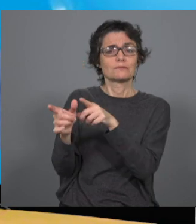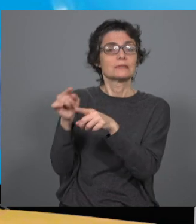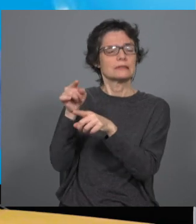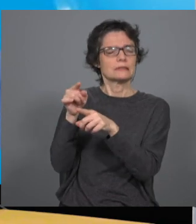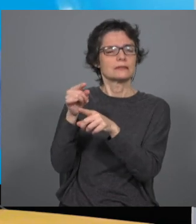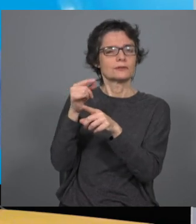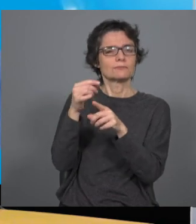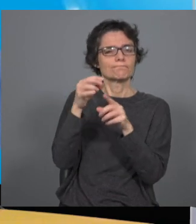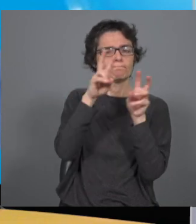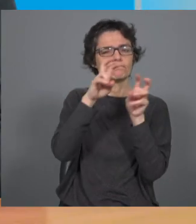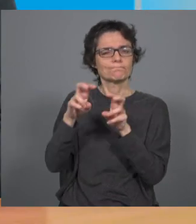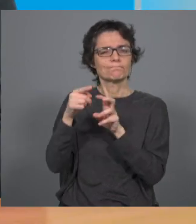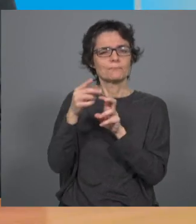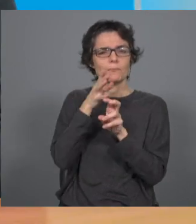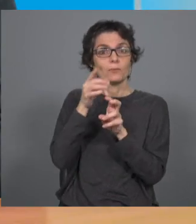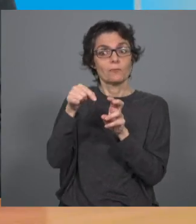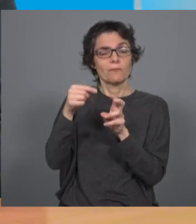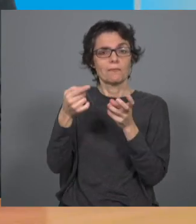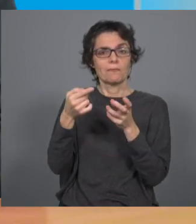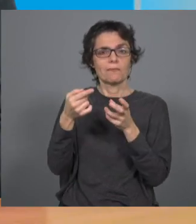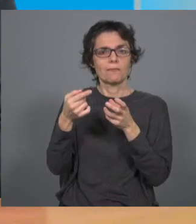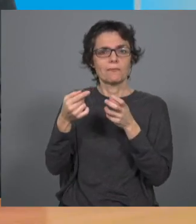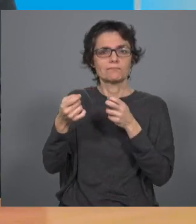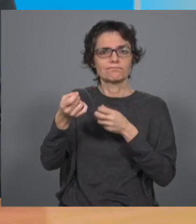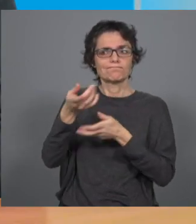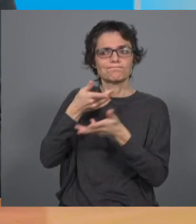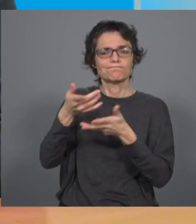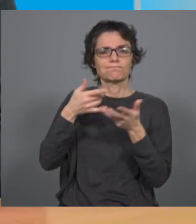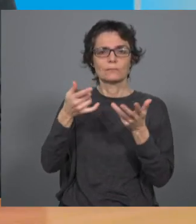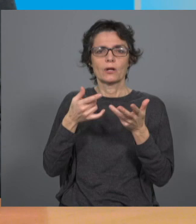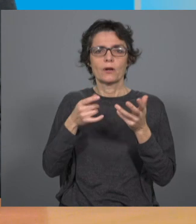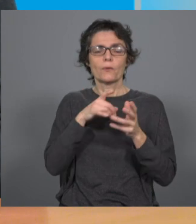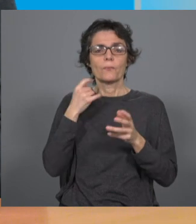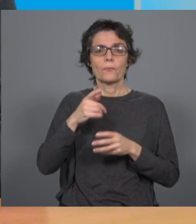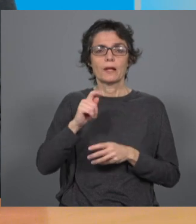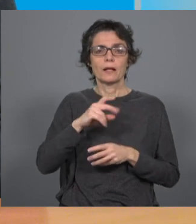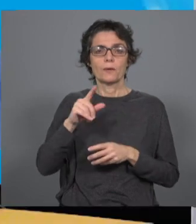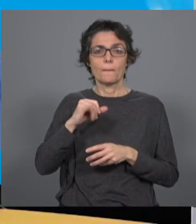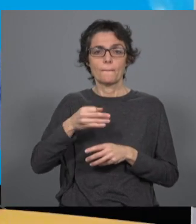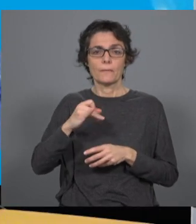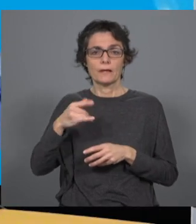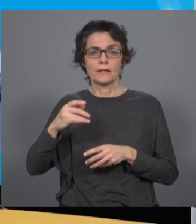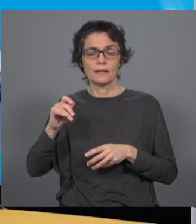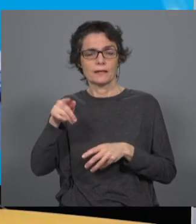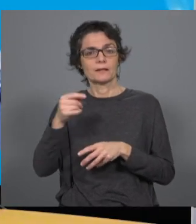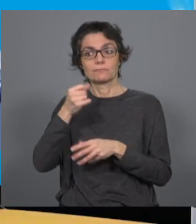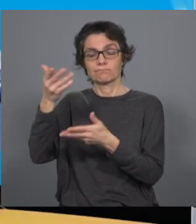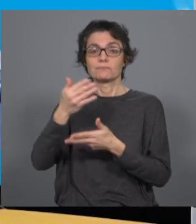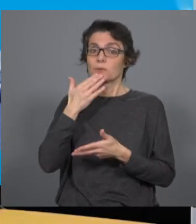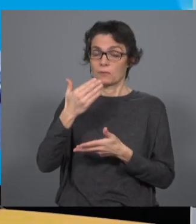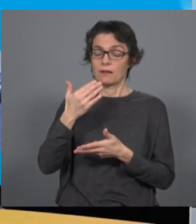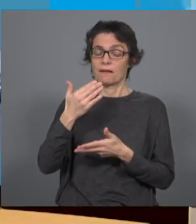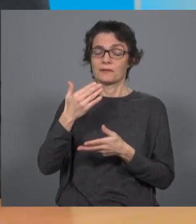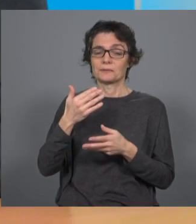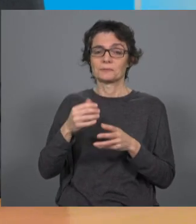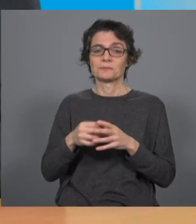conversa com o Padre Nélio Pita, provincial da Congregação da Missão, que está hoje entre nós. Boa tarde, obrigado por estar uma vez